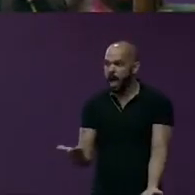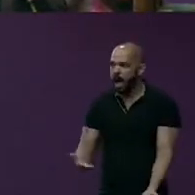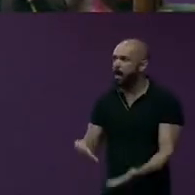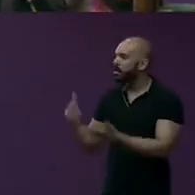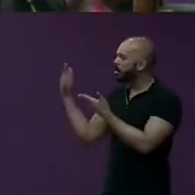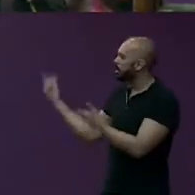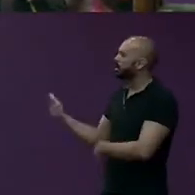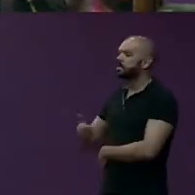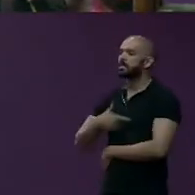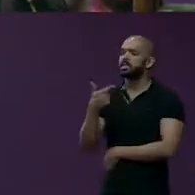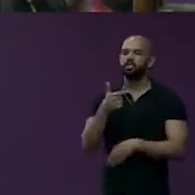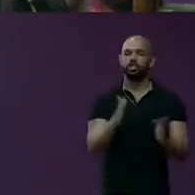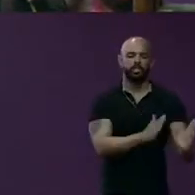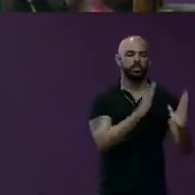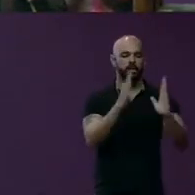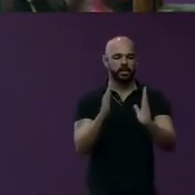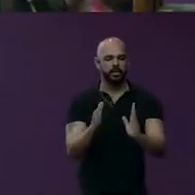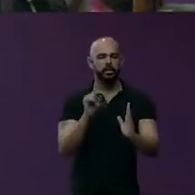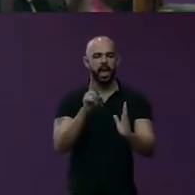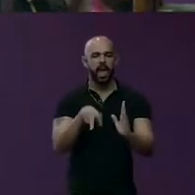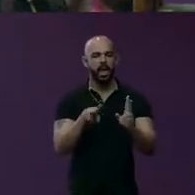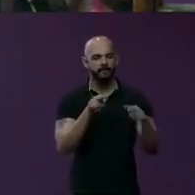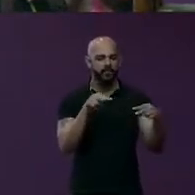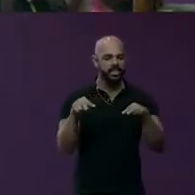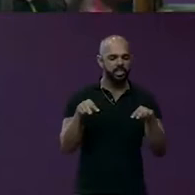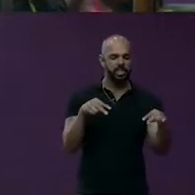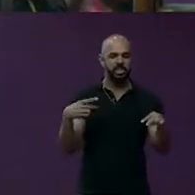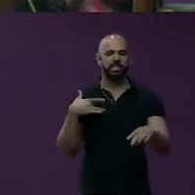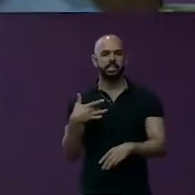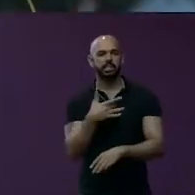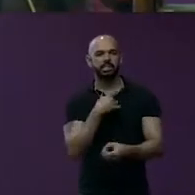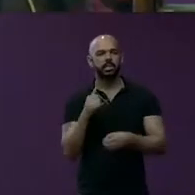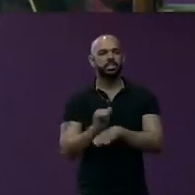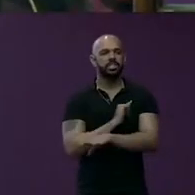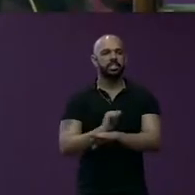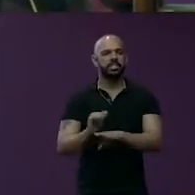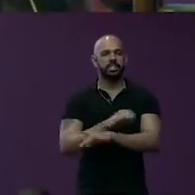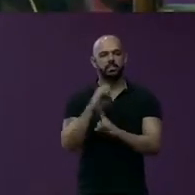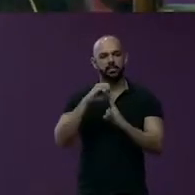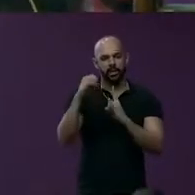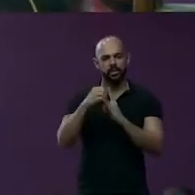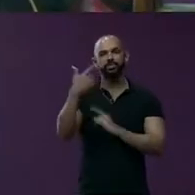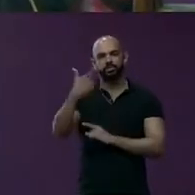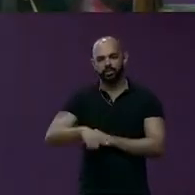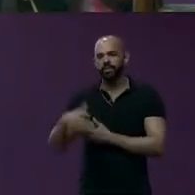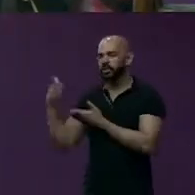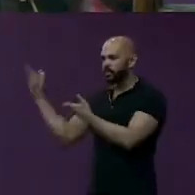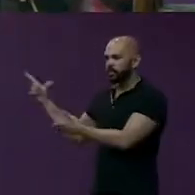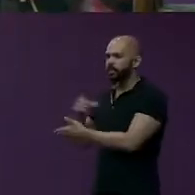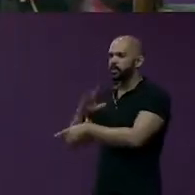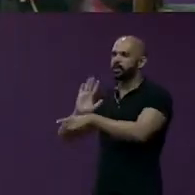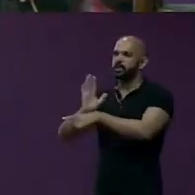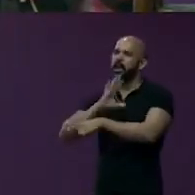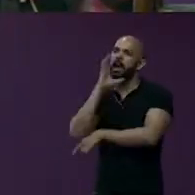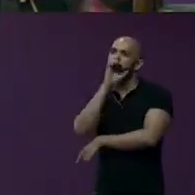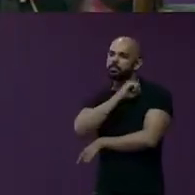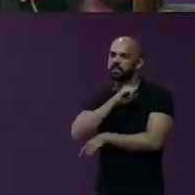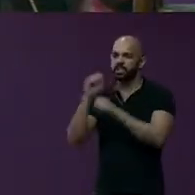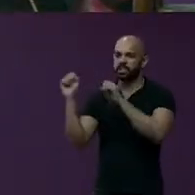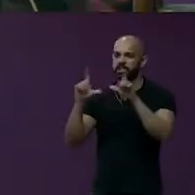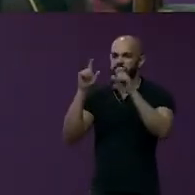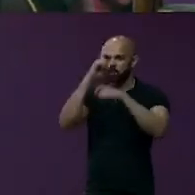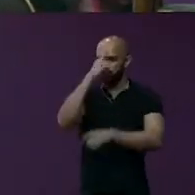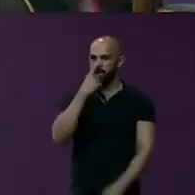a gente passa para o segundo bloco, que é a vigilância em saúde como eixo estratégico da Fiocruz. E, mais uma vez, a gente vai ter uma projeção rapidinha de imagens